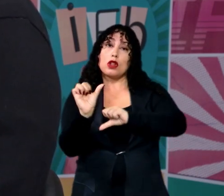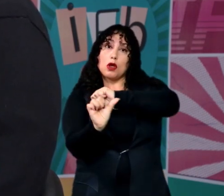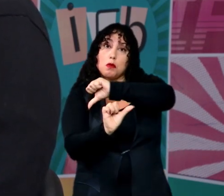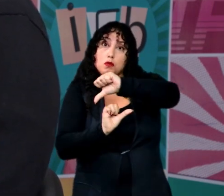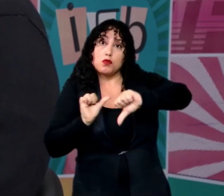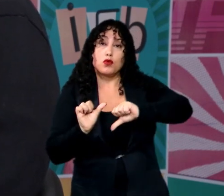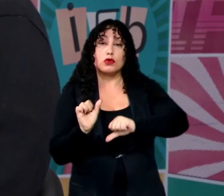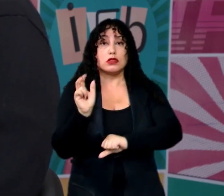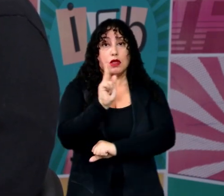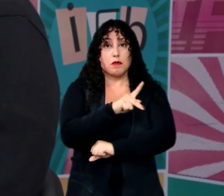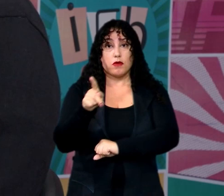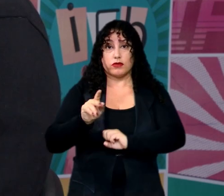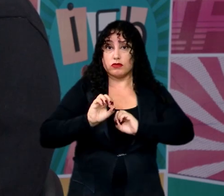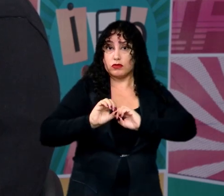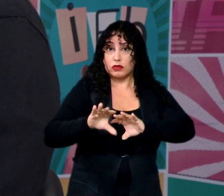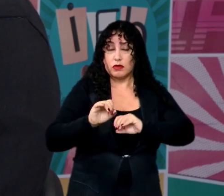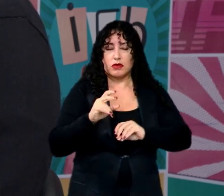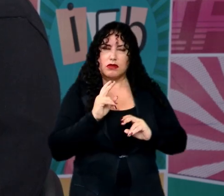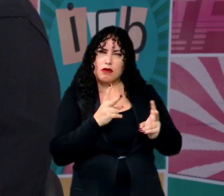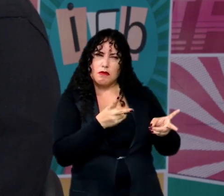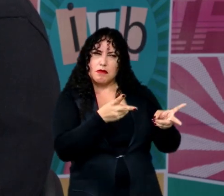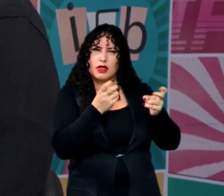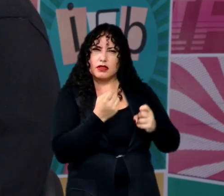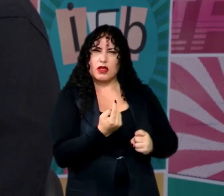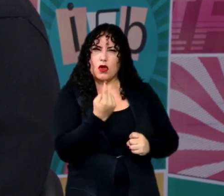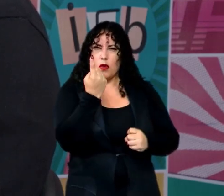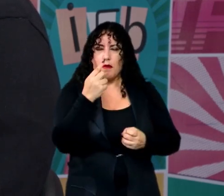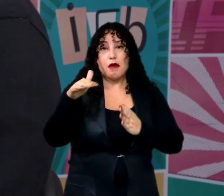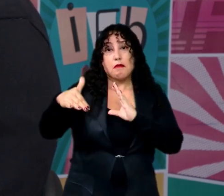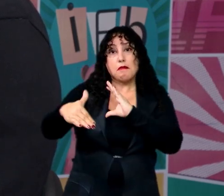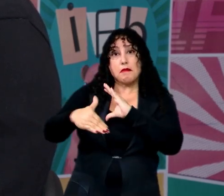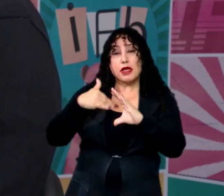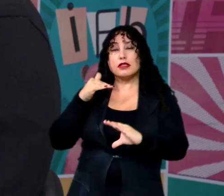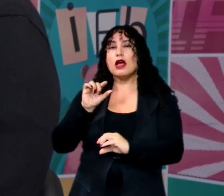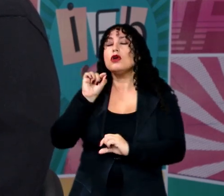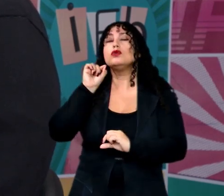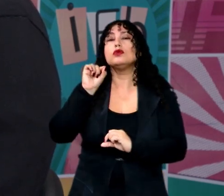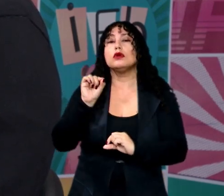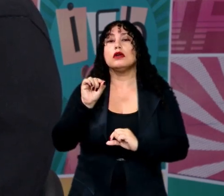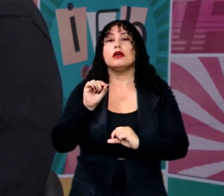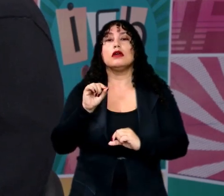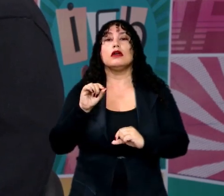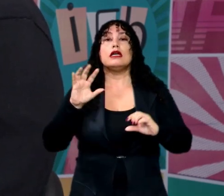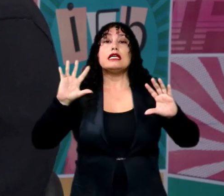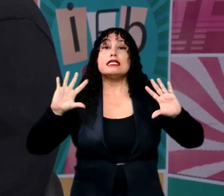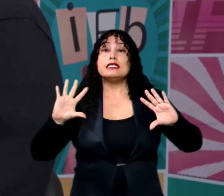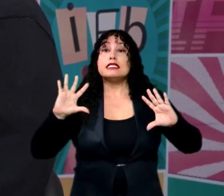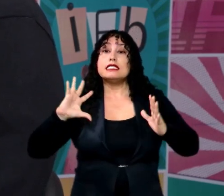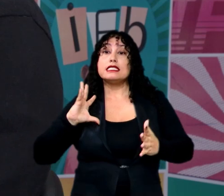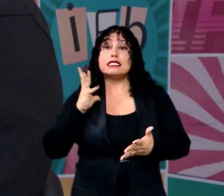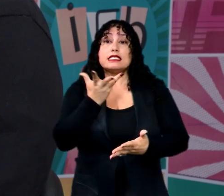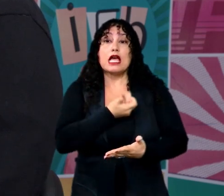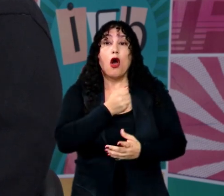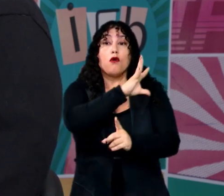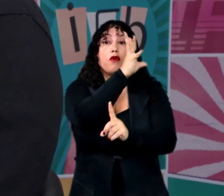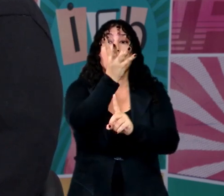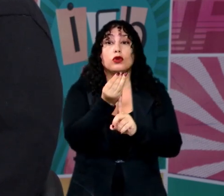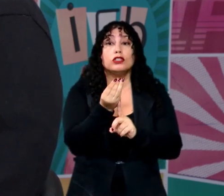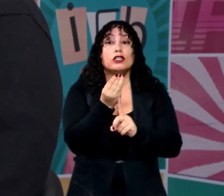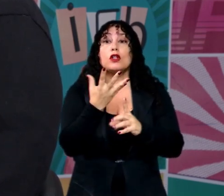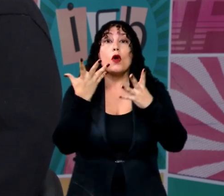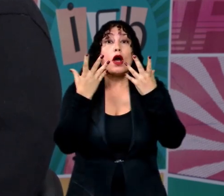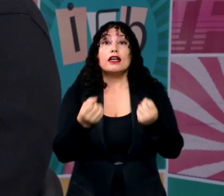tal. Mas esses dias eu vi uma mensagem escrita assim: salve um artista, não deixe ele virar